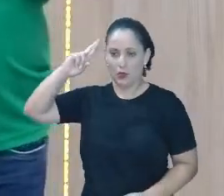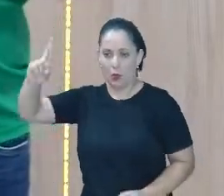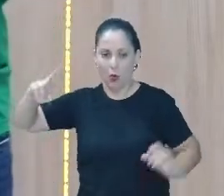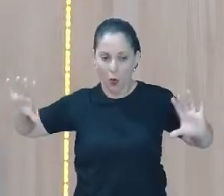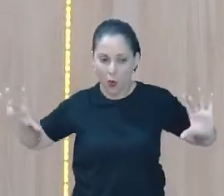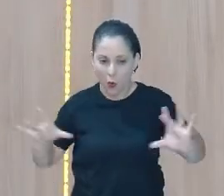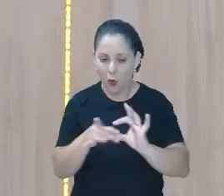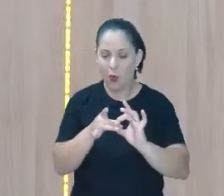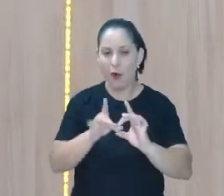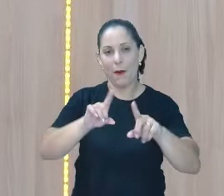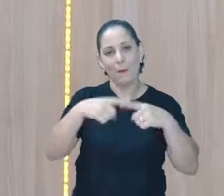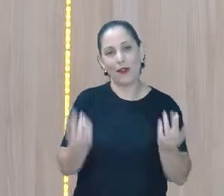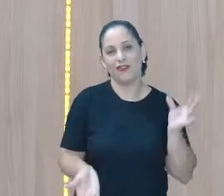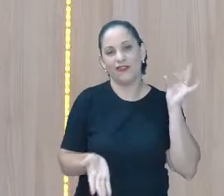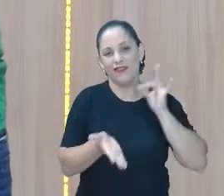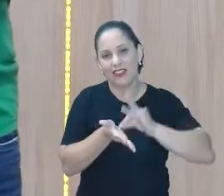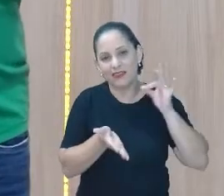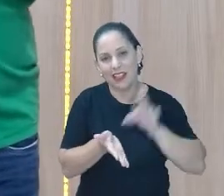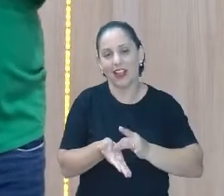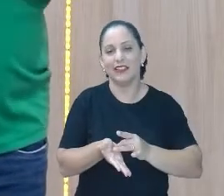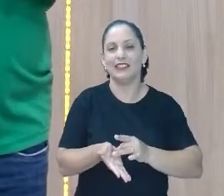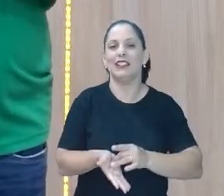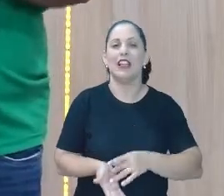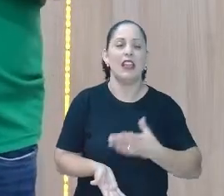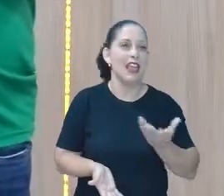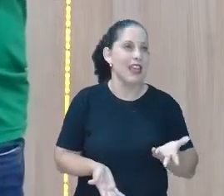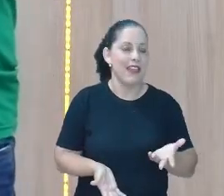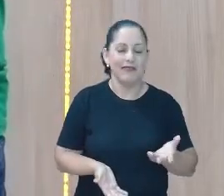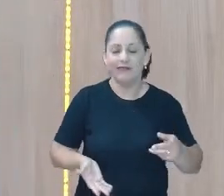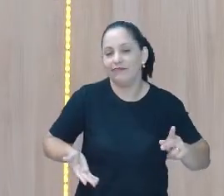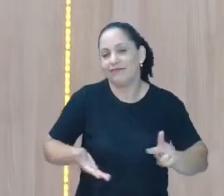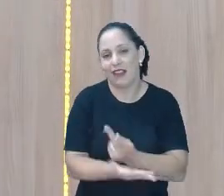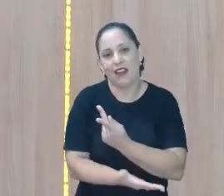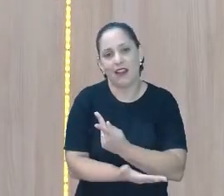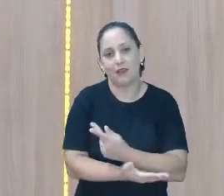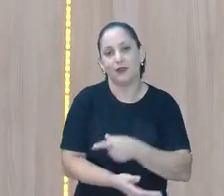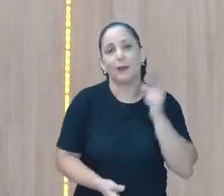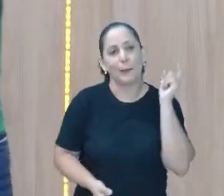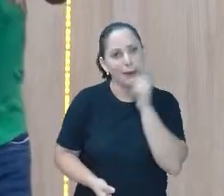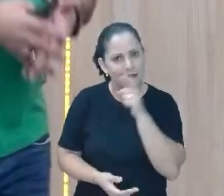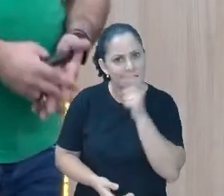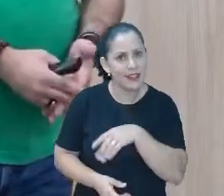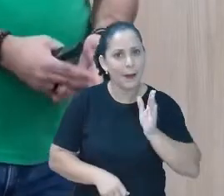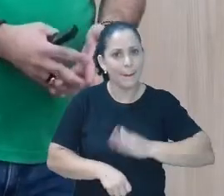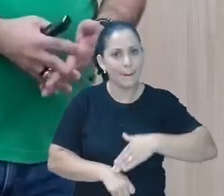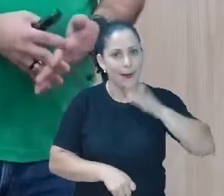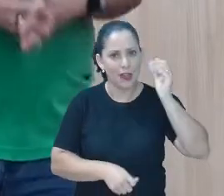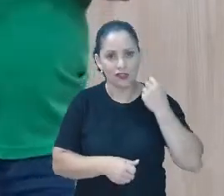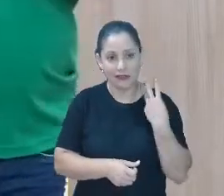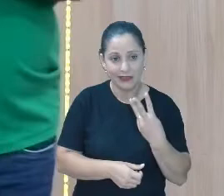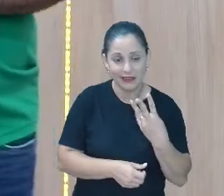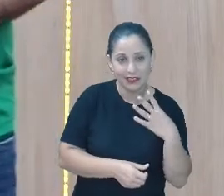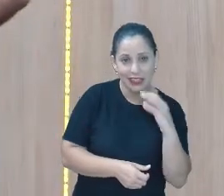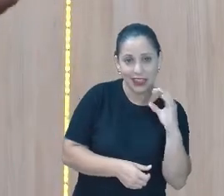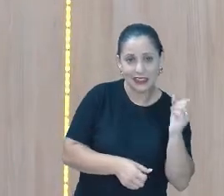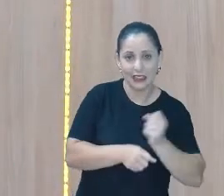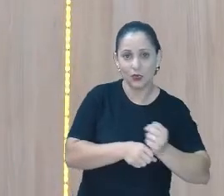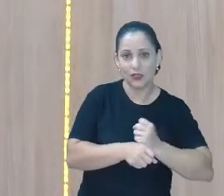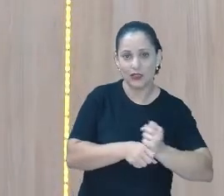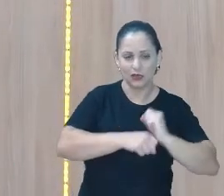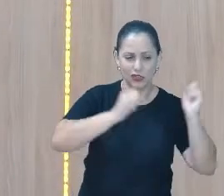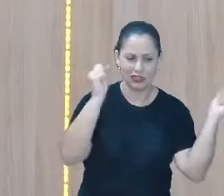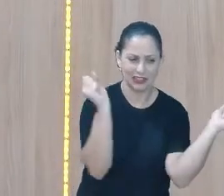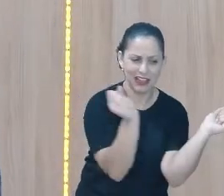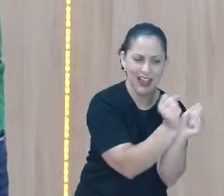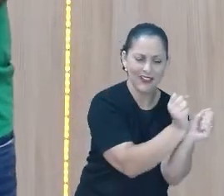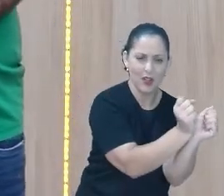quando na realidade a historiografia oficial ela diz exatamente o contrário. Mais de 300 anos de escravidão, e